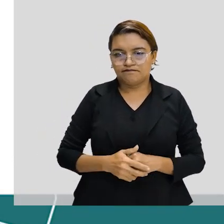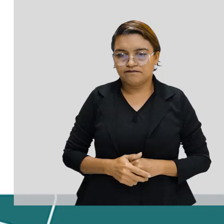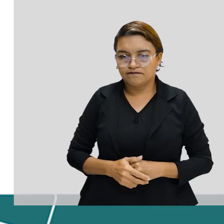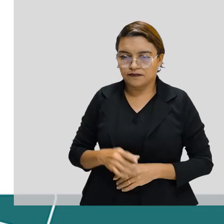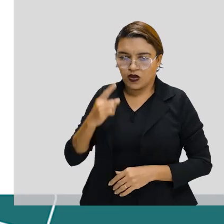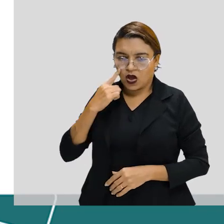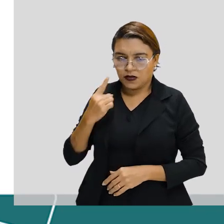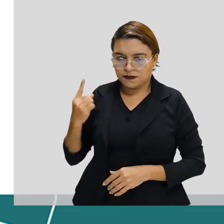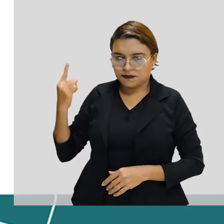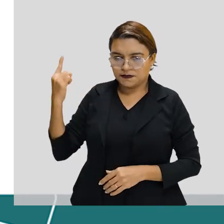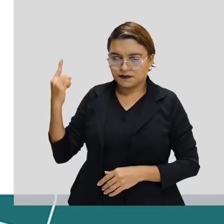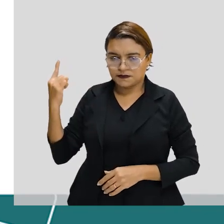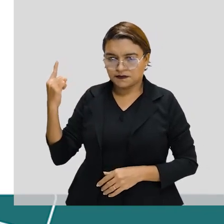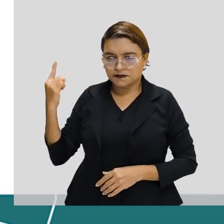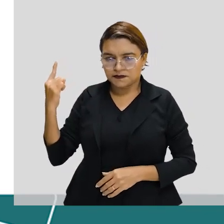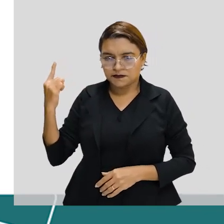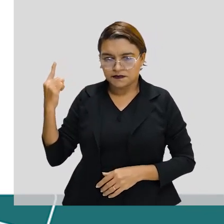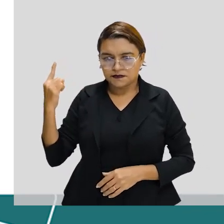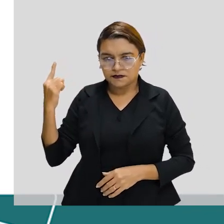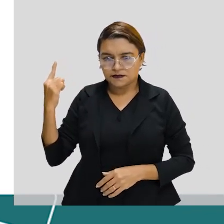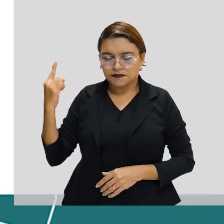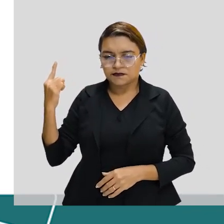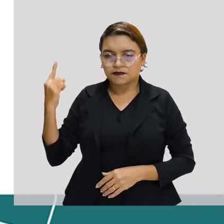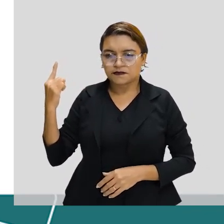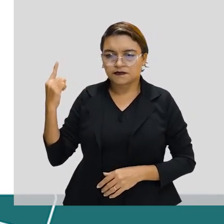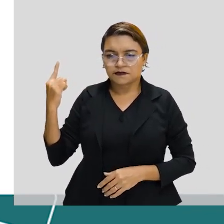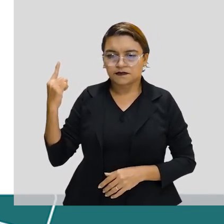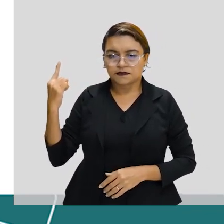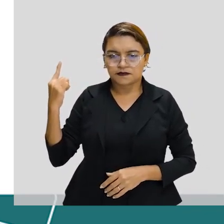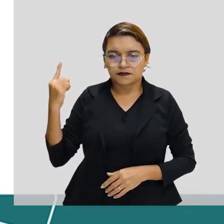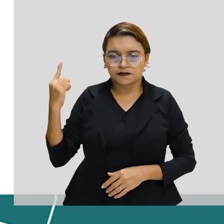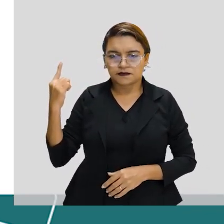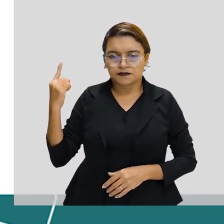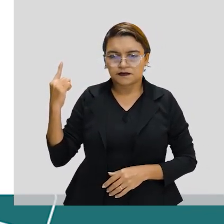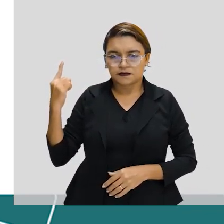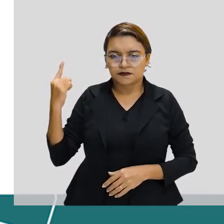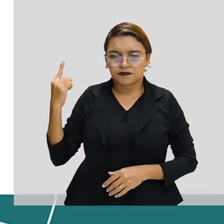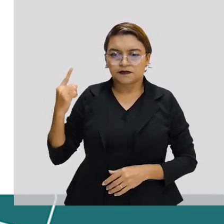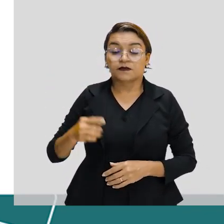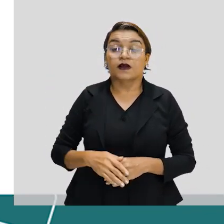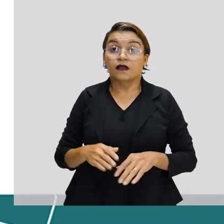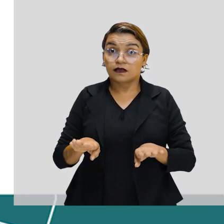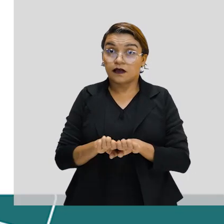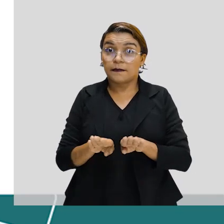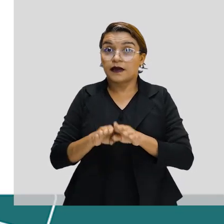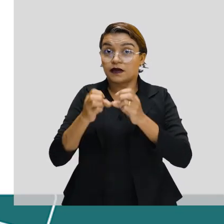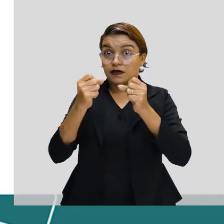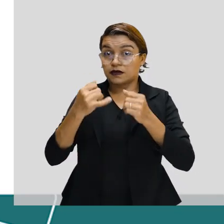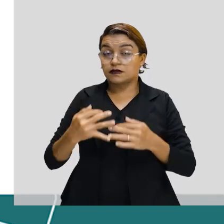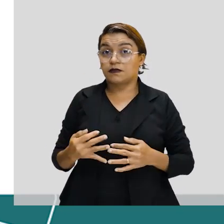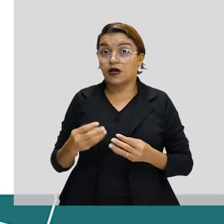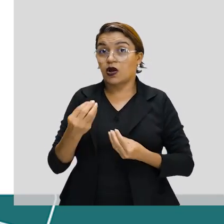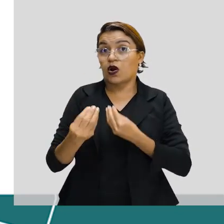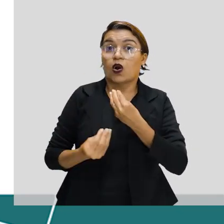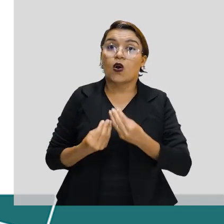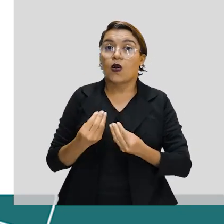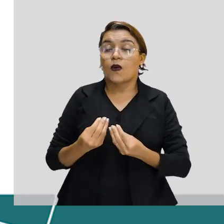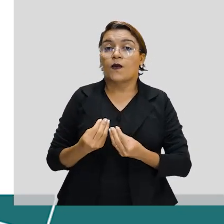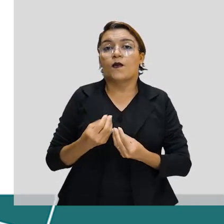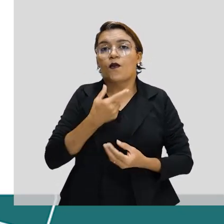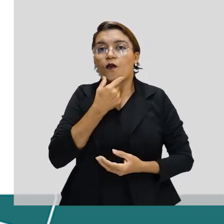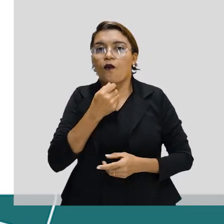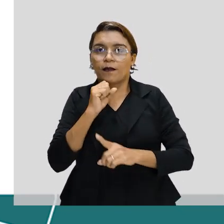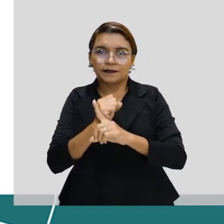despudor, esporte, ignorância e sexo. Burro como uma porta, um coió. Fala também de como seria o homem dessa